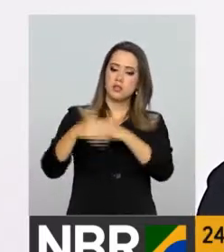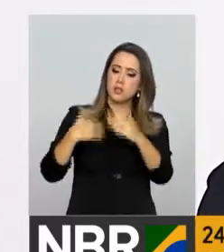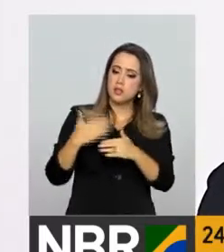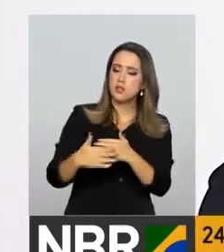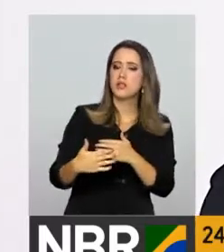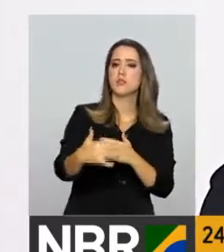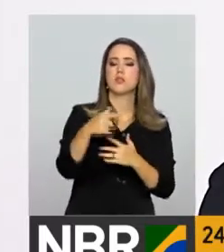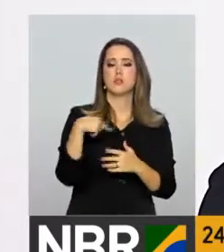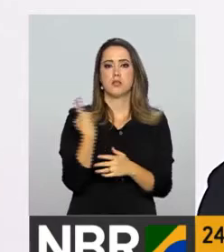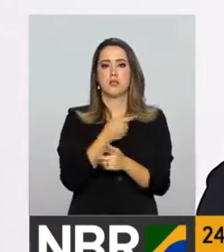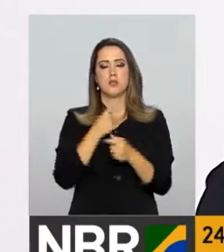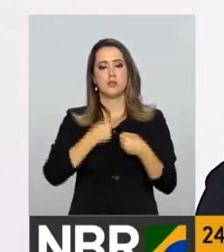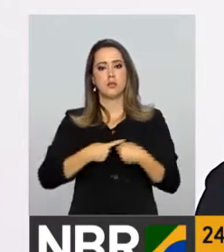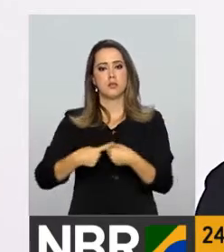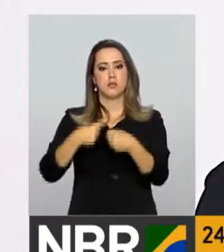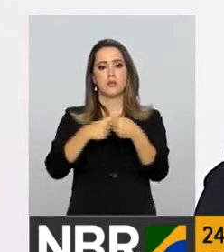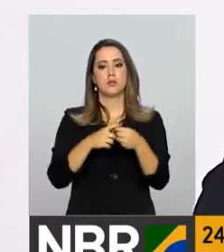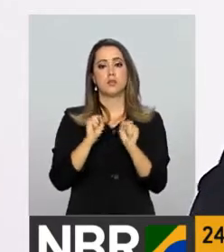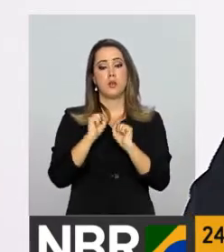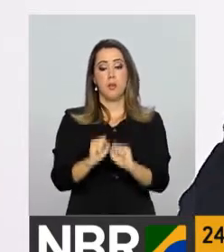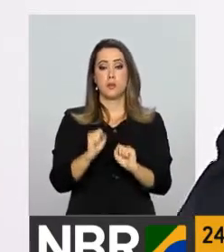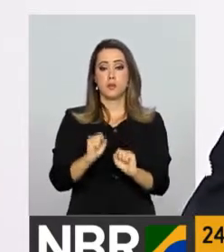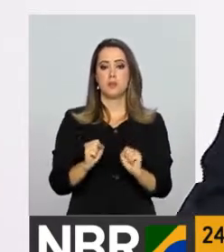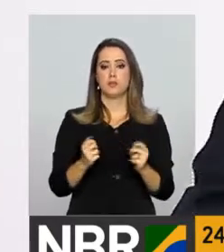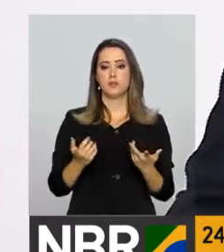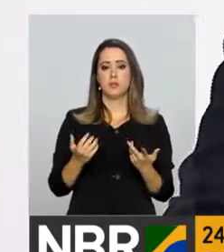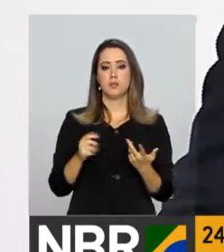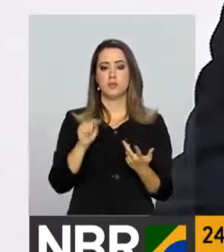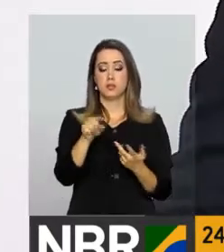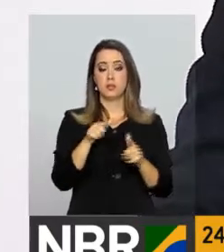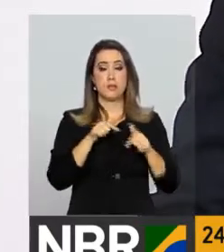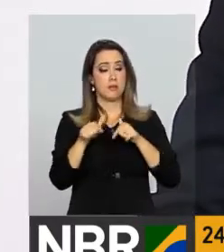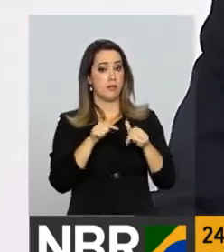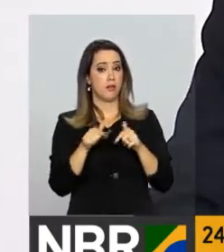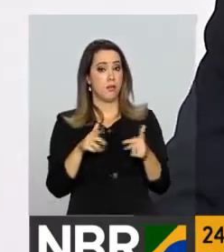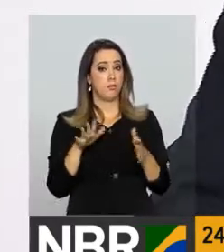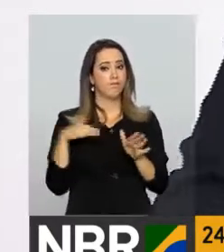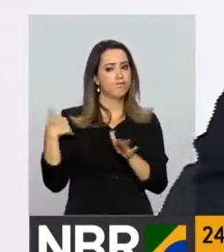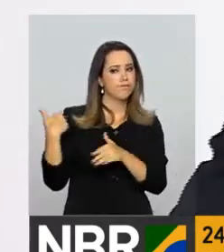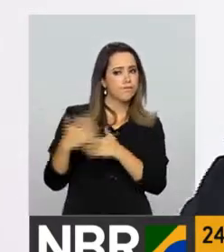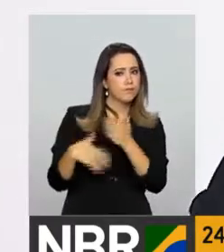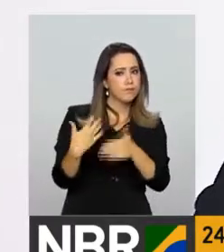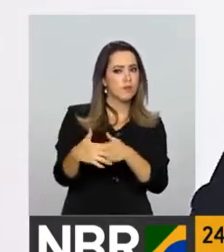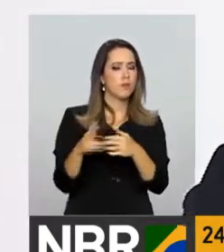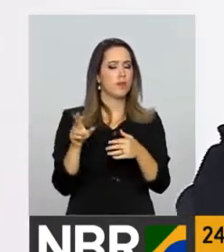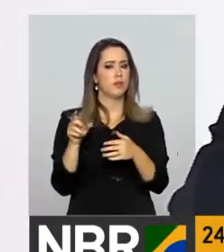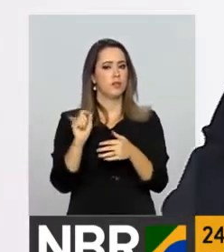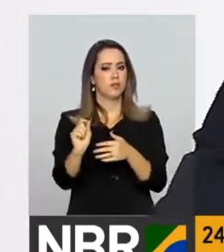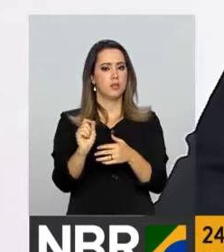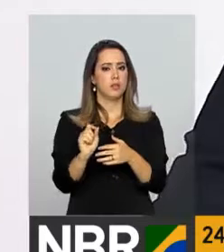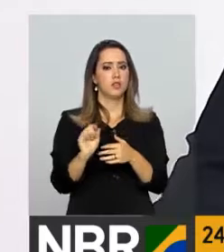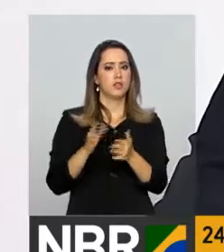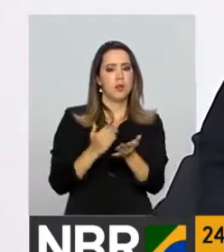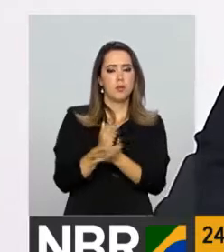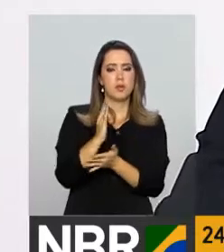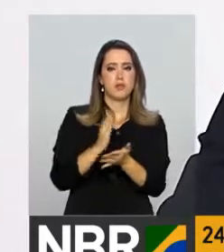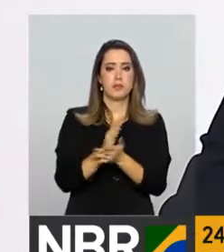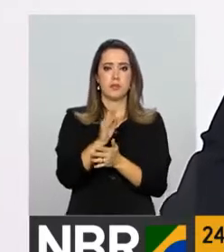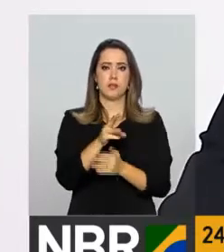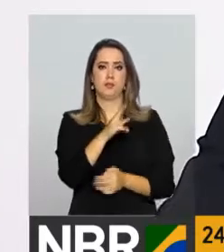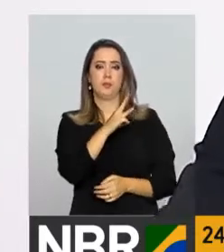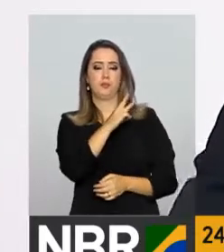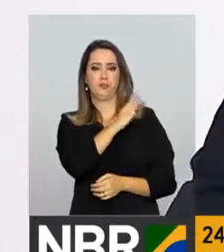anos na nossa cidade ea possibilidade desse trabalho que vem desde a aprovação da medida provisória do ensino